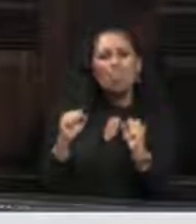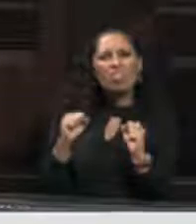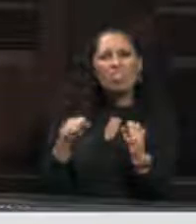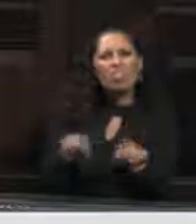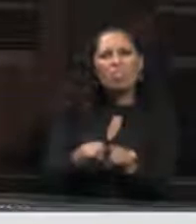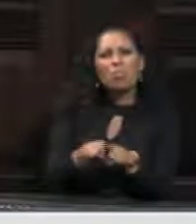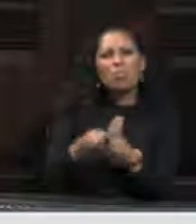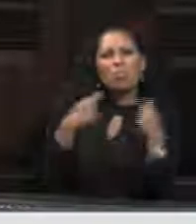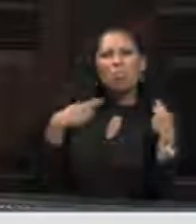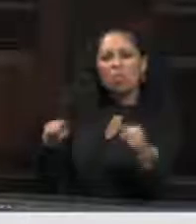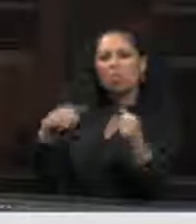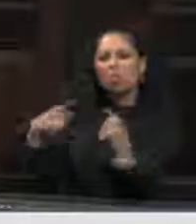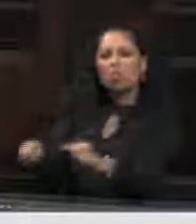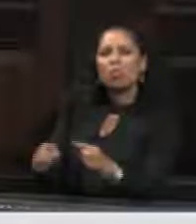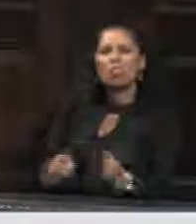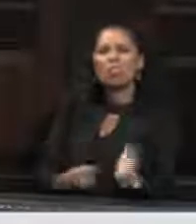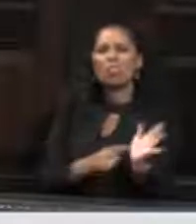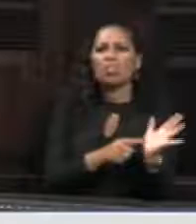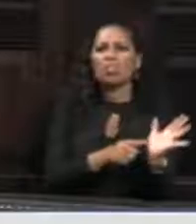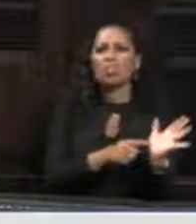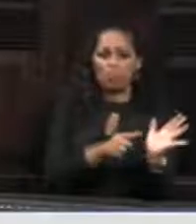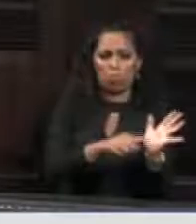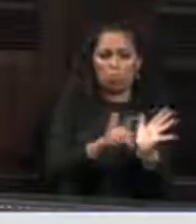vem dizer que